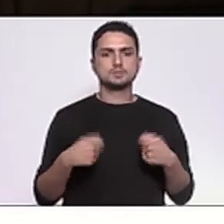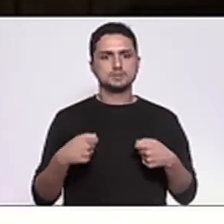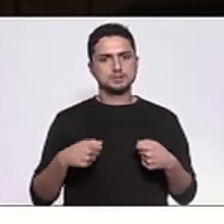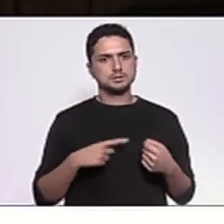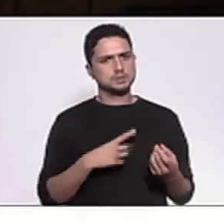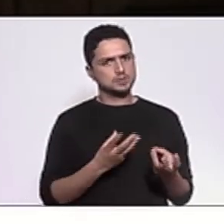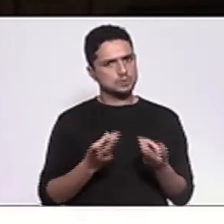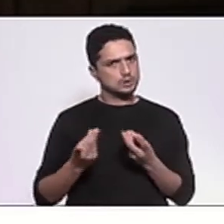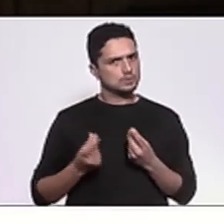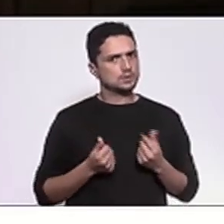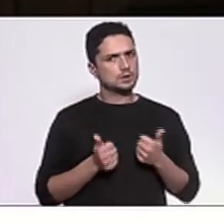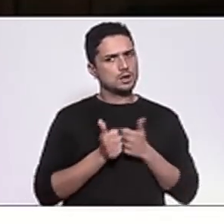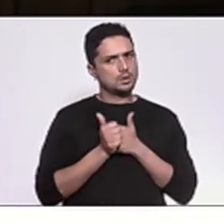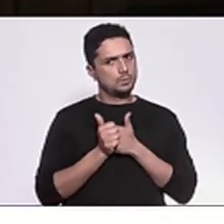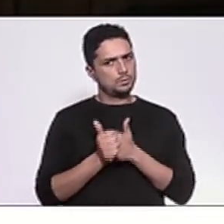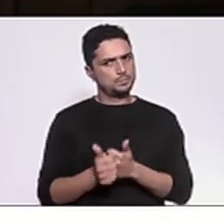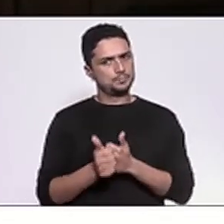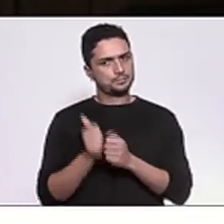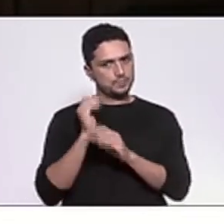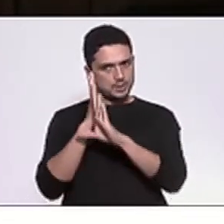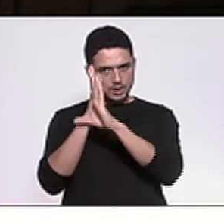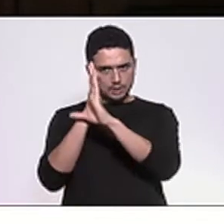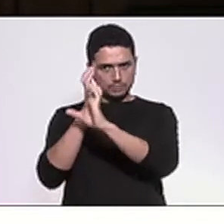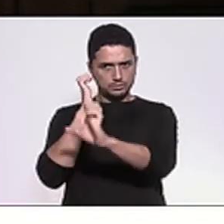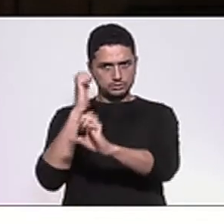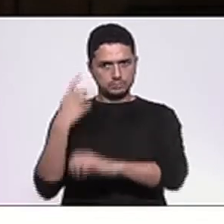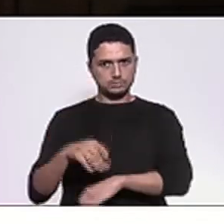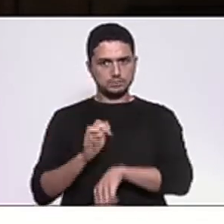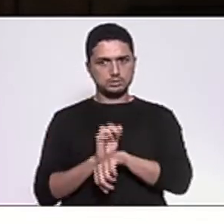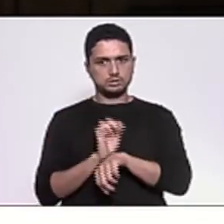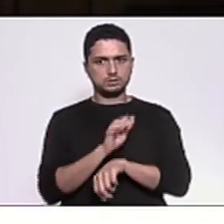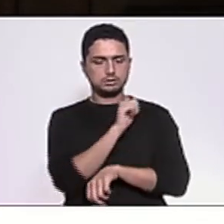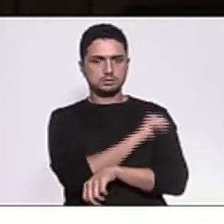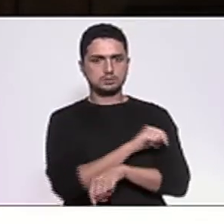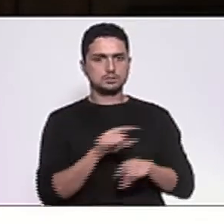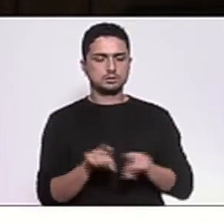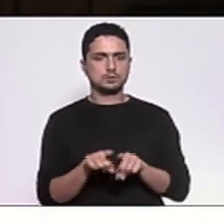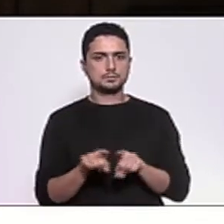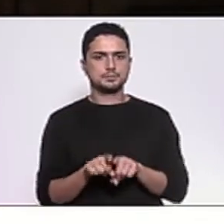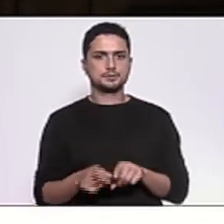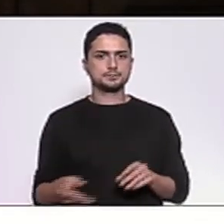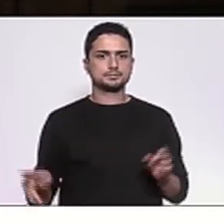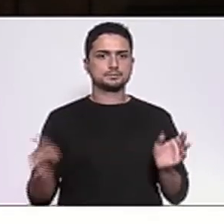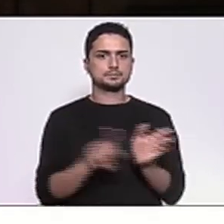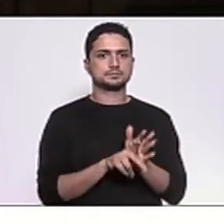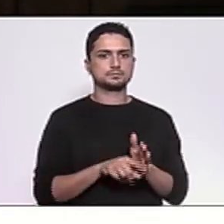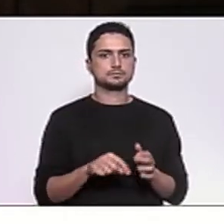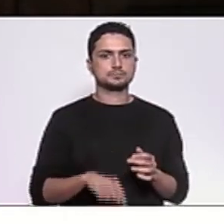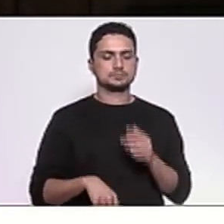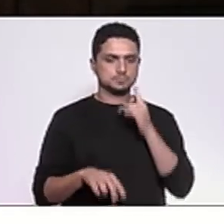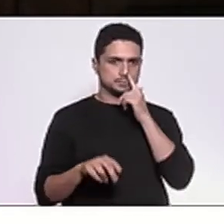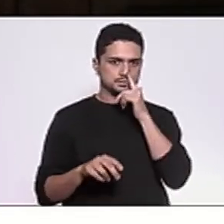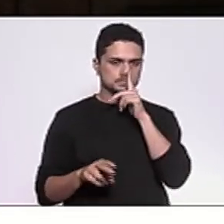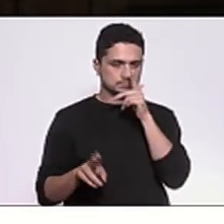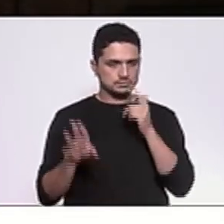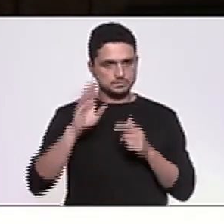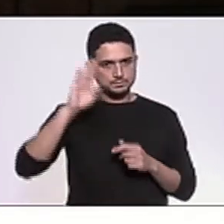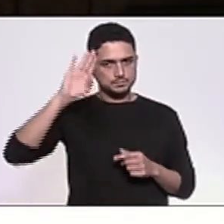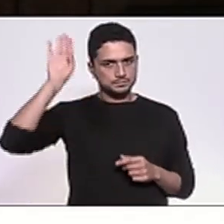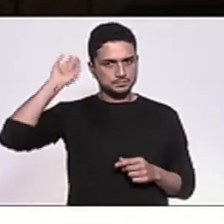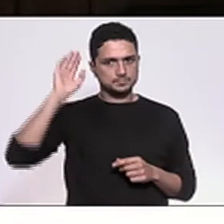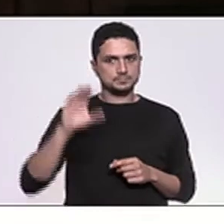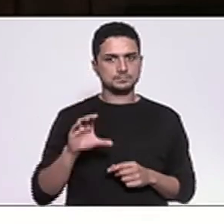acompanhado pelos engenheiros do estado e pela própria Pontifícia Universidade